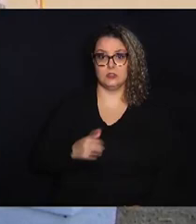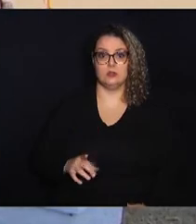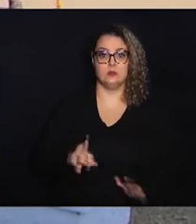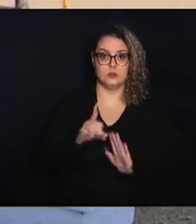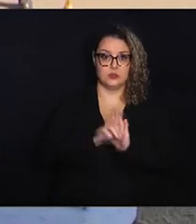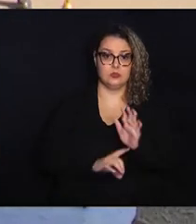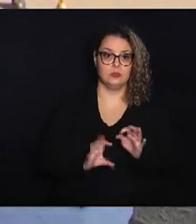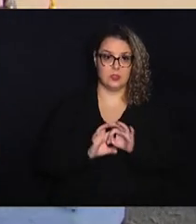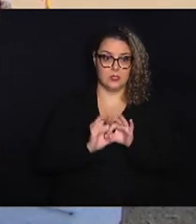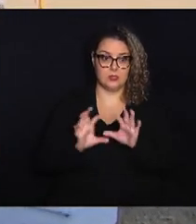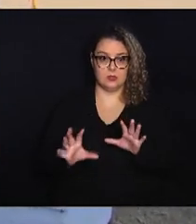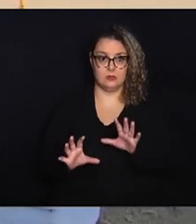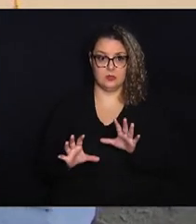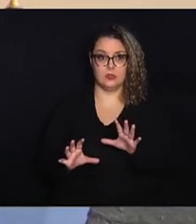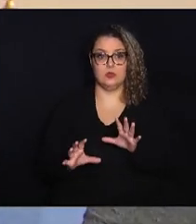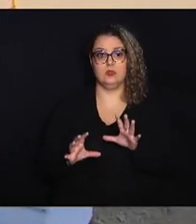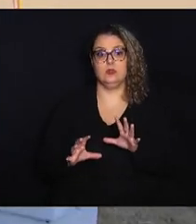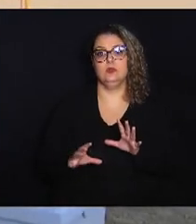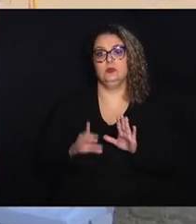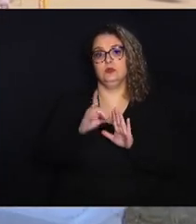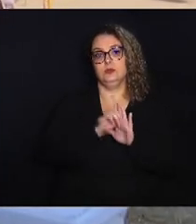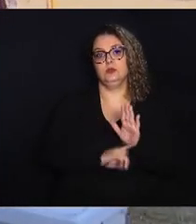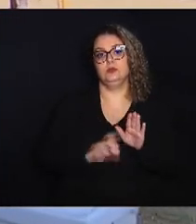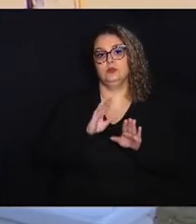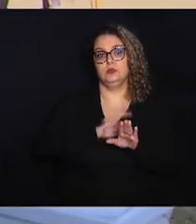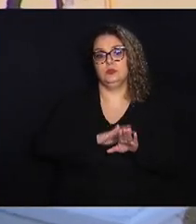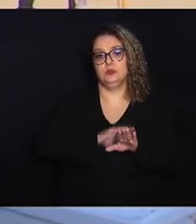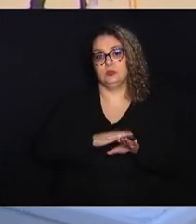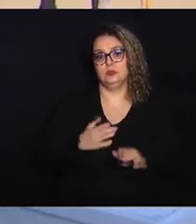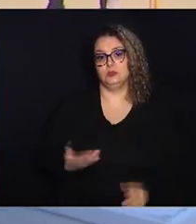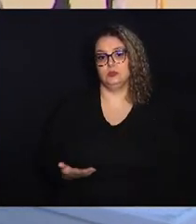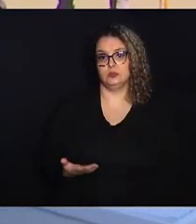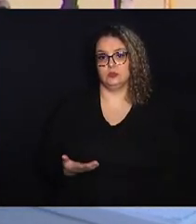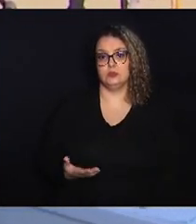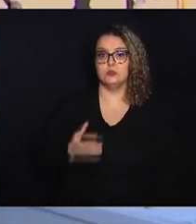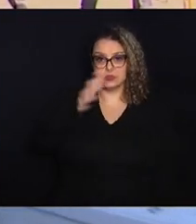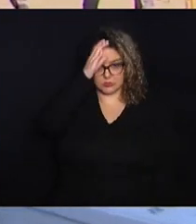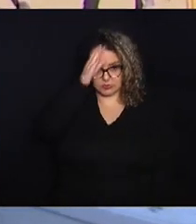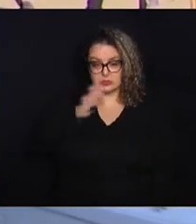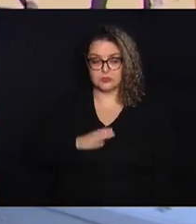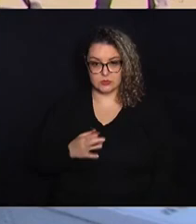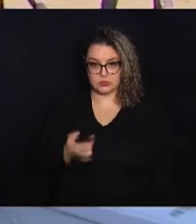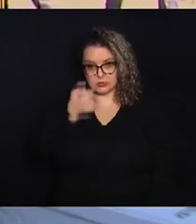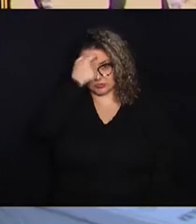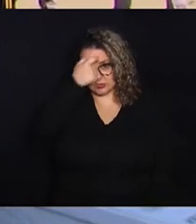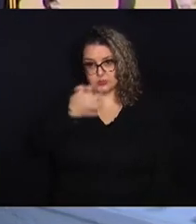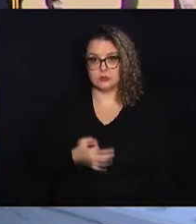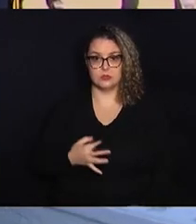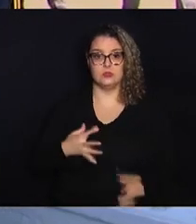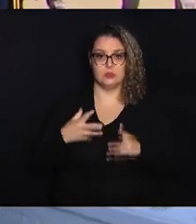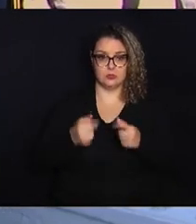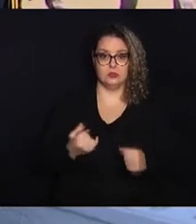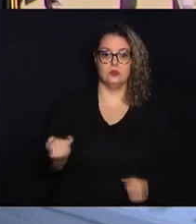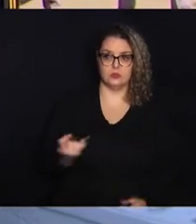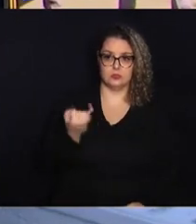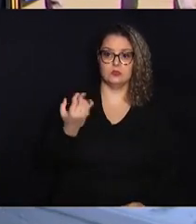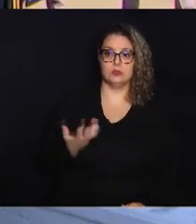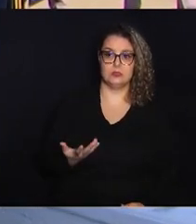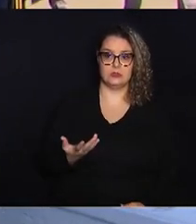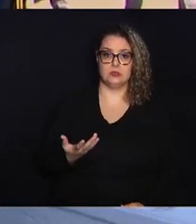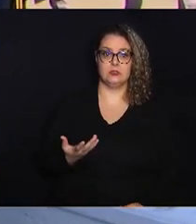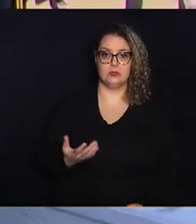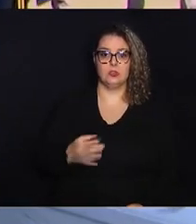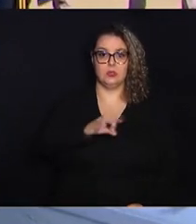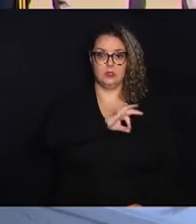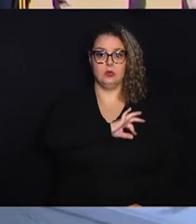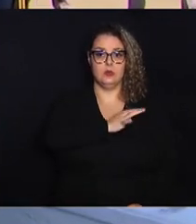liberdade, o direito a exercer as suas cidadanias. Né. Então, tudo isso é muito importante e a Polícia Militar faz